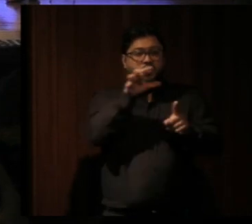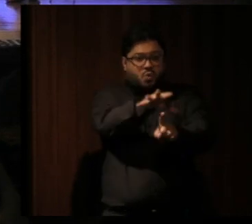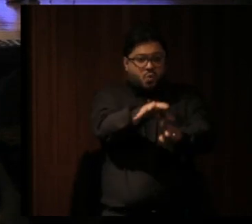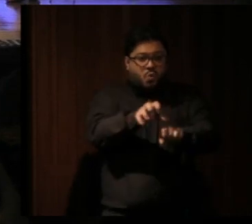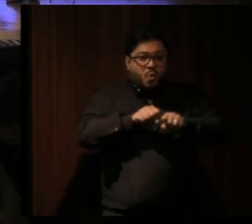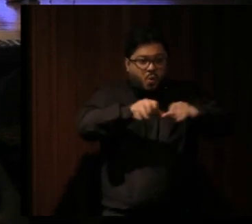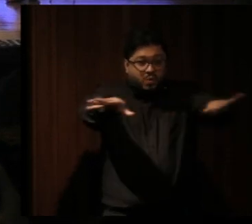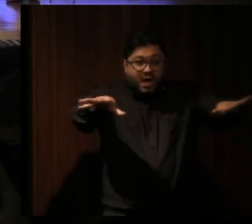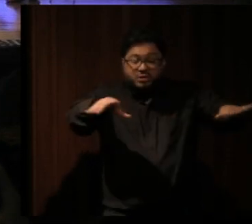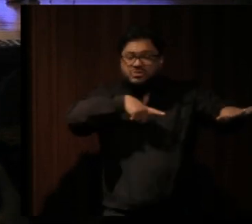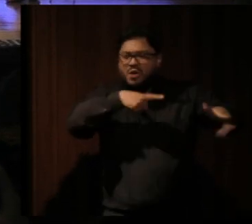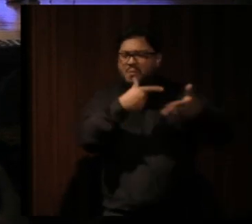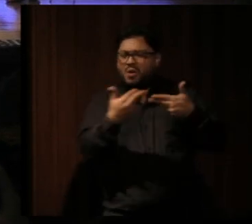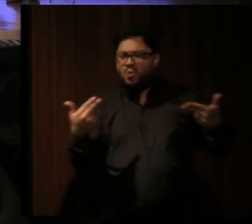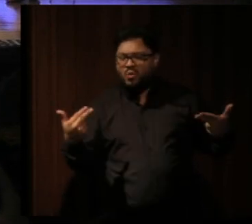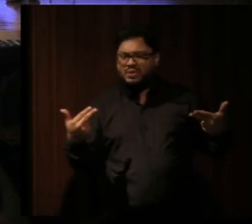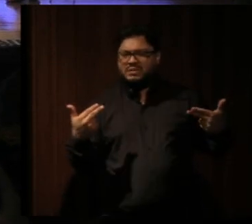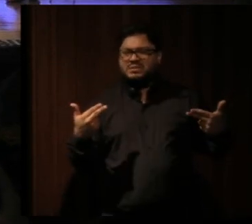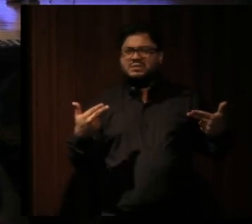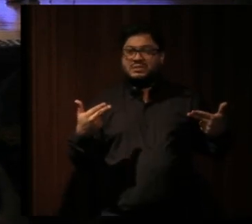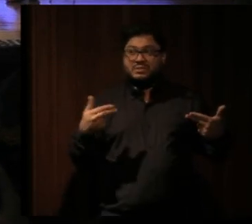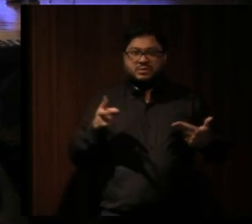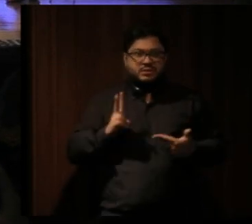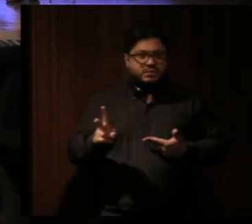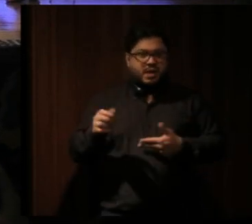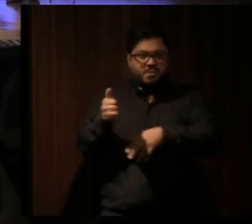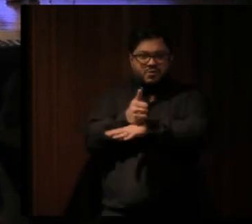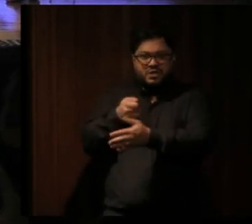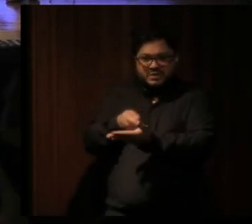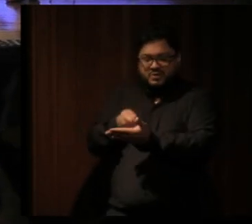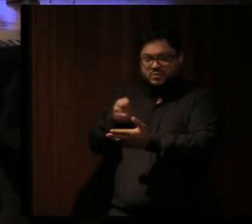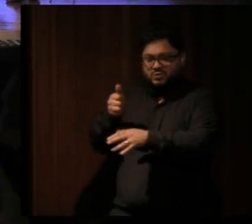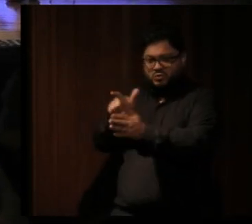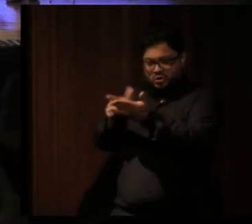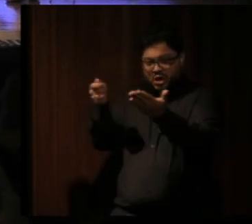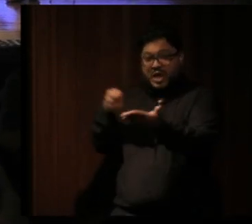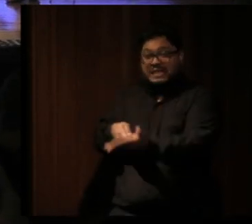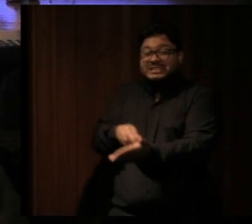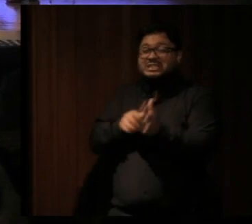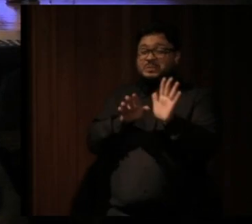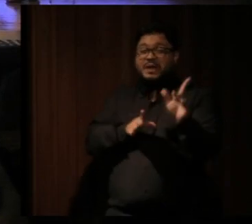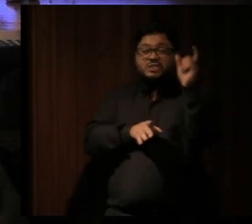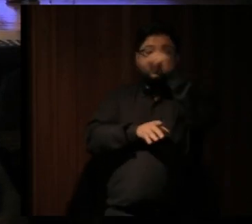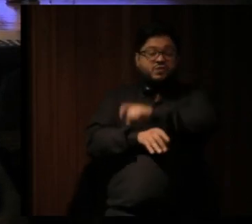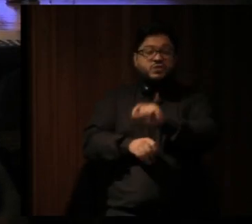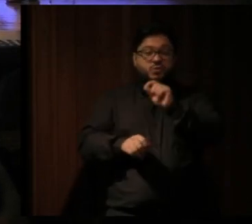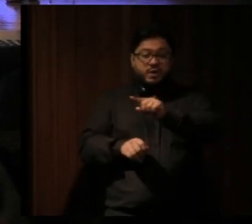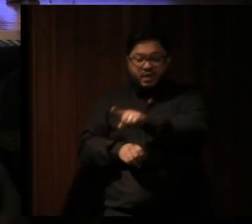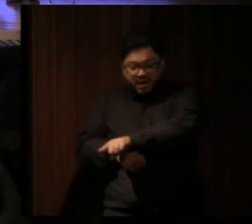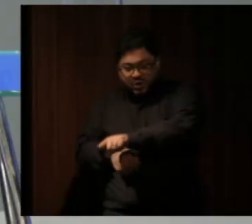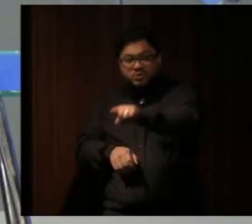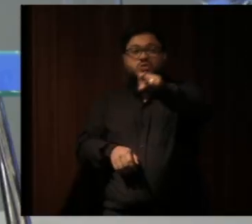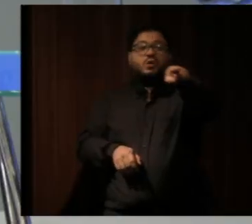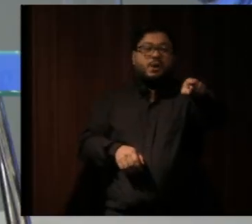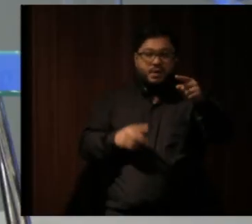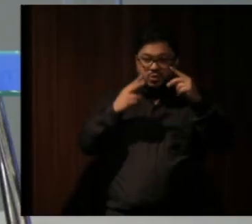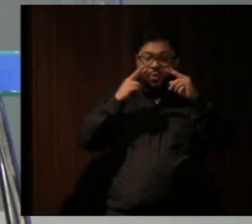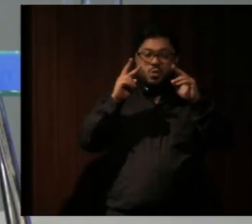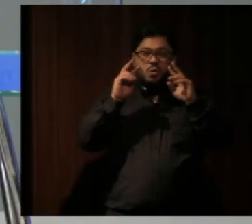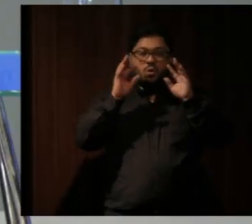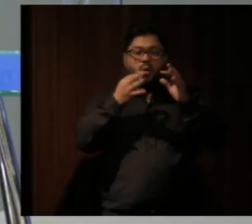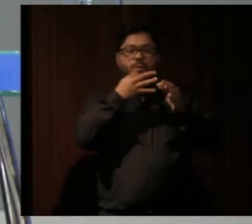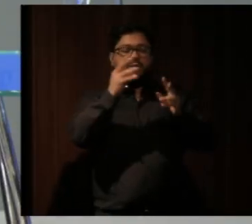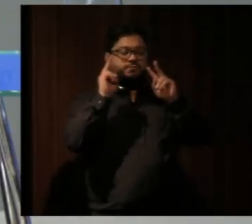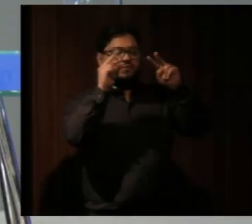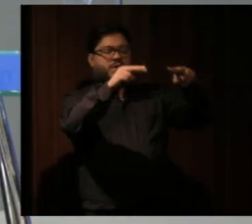ela Exige uma coisa que que é exigida sempre do jornalista mas que é difícil muitas vezes que é um deslocamento do olhar